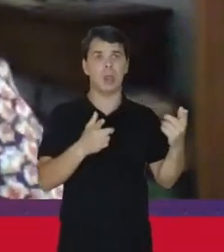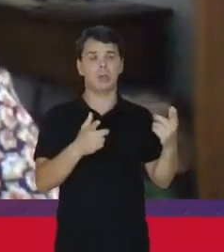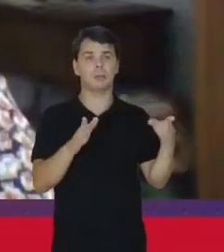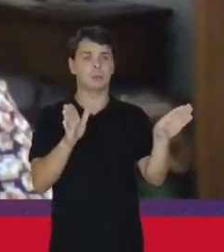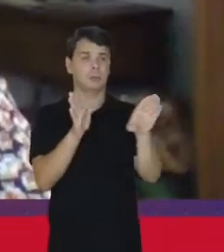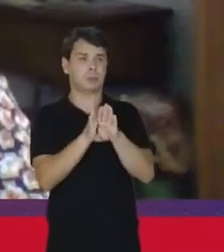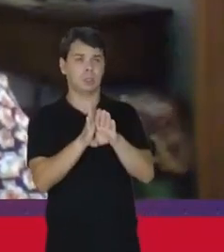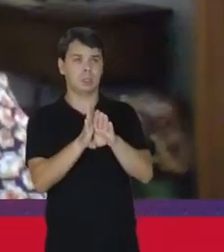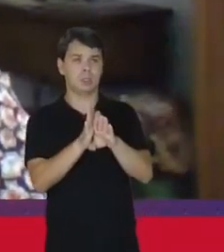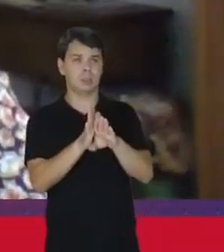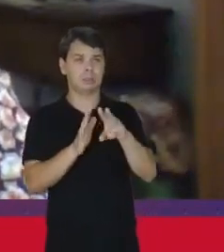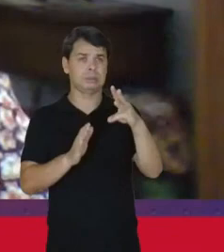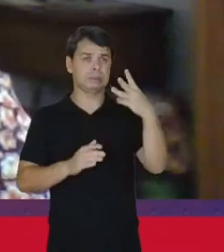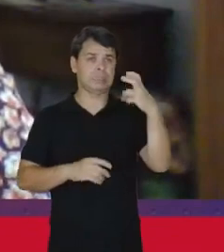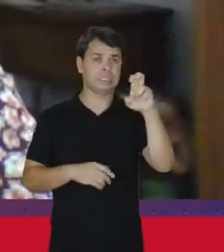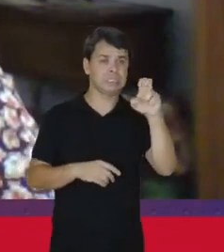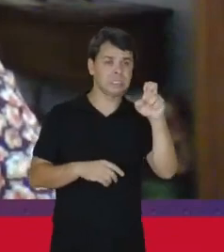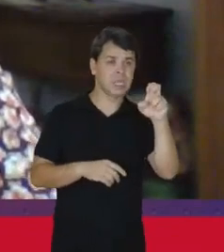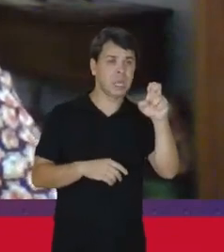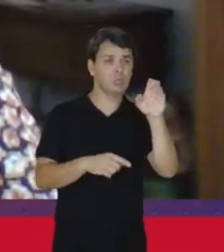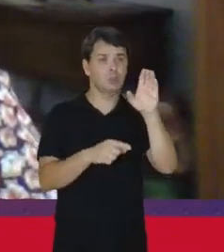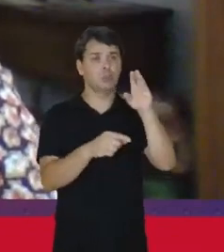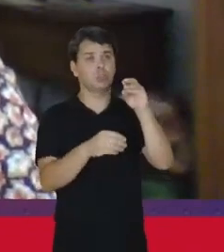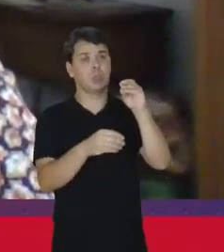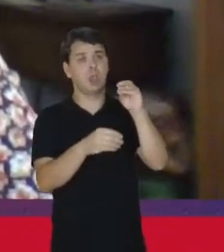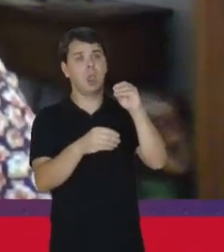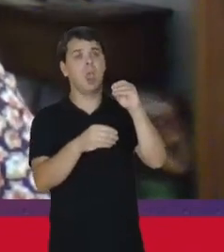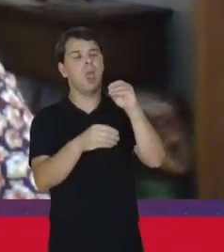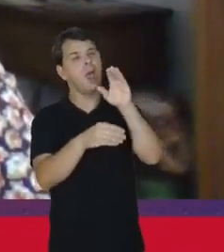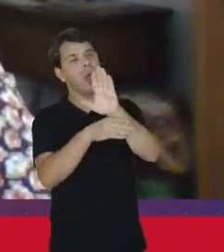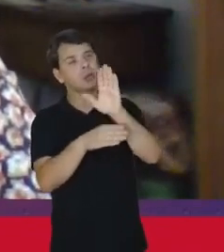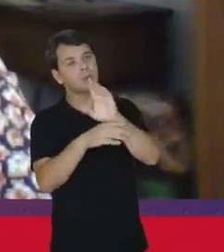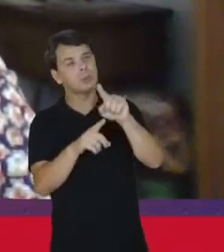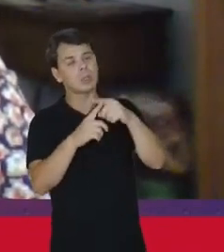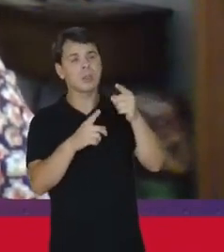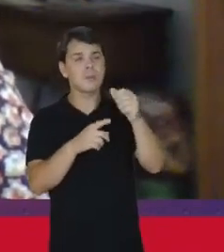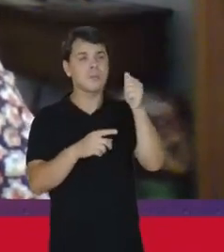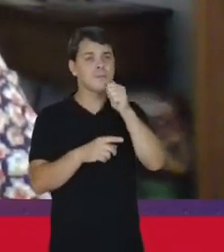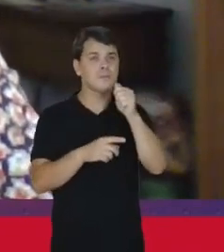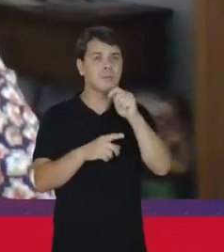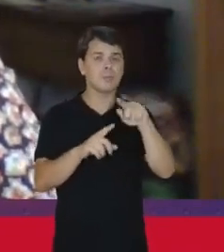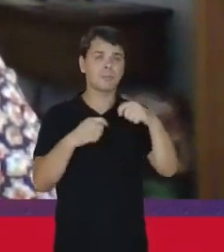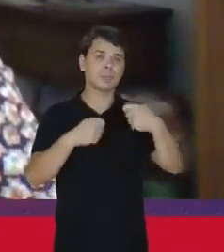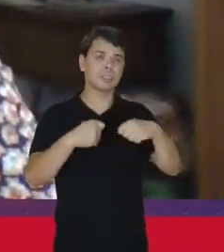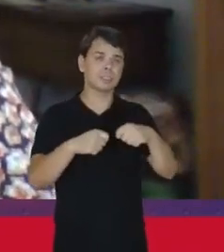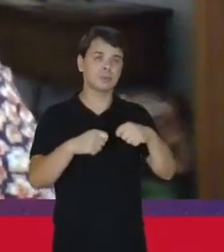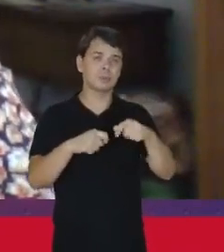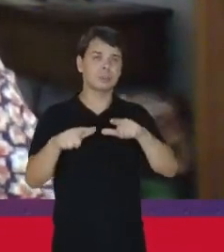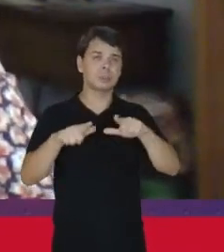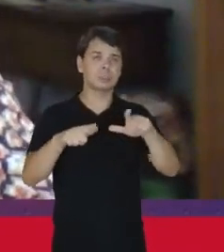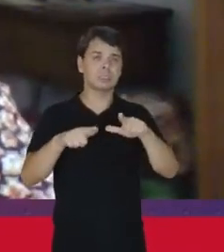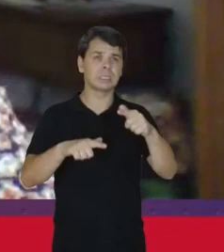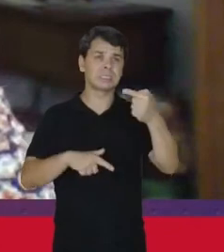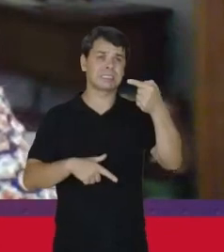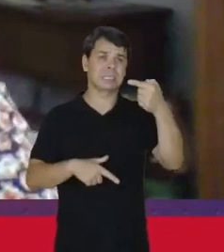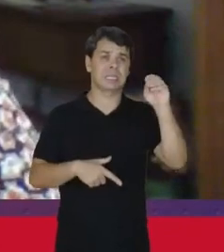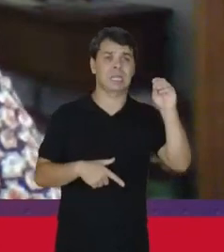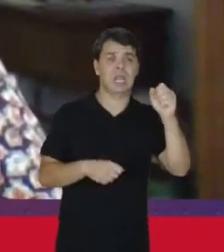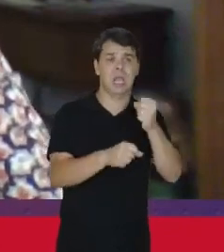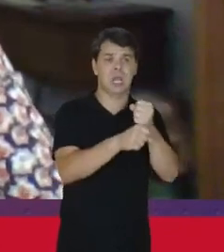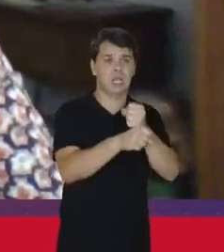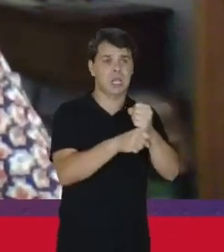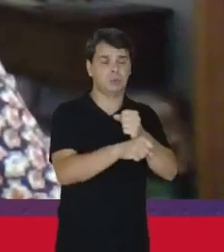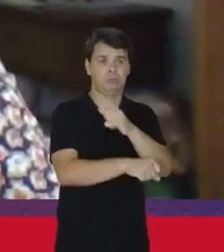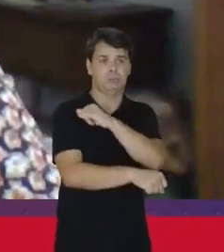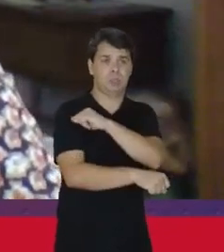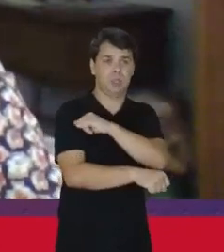a 35 anos de contribuição, a maior parte dessas mulheres precisariam estar com 70 anos de